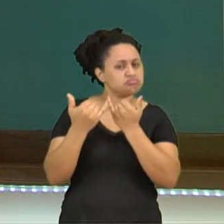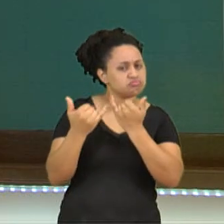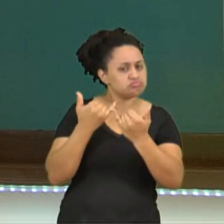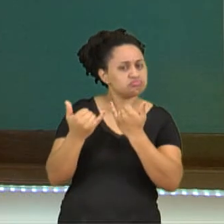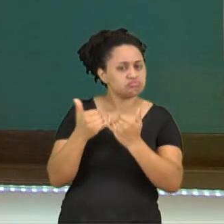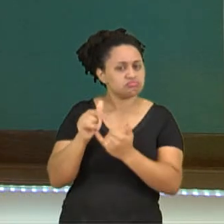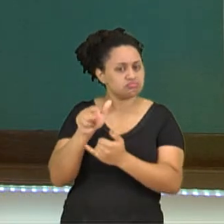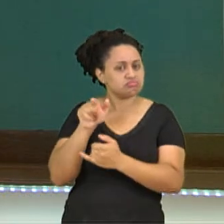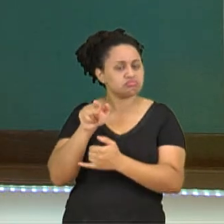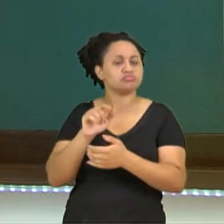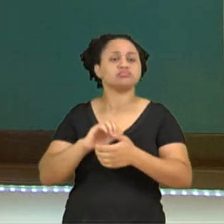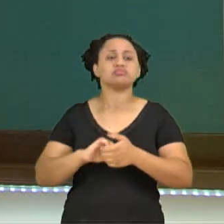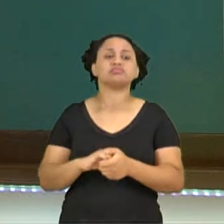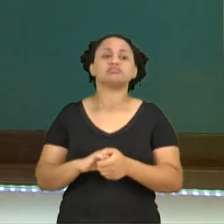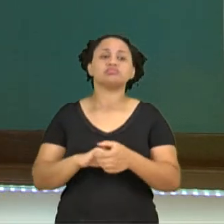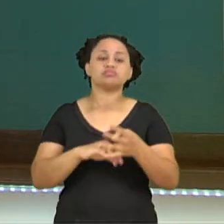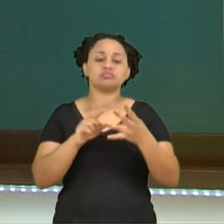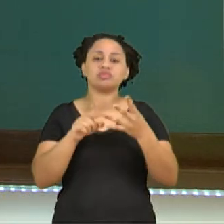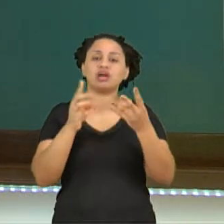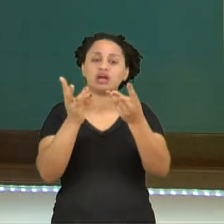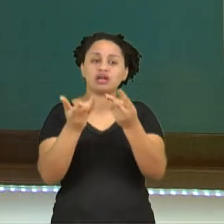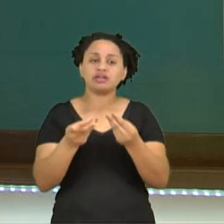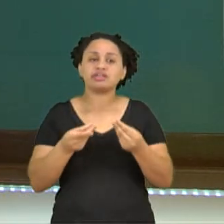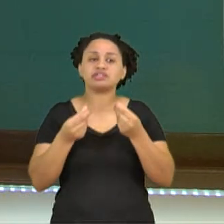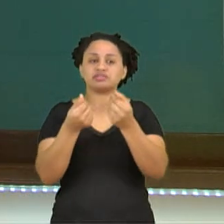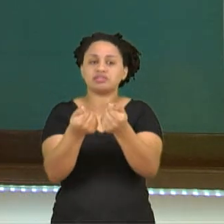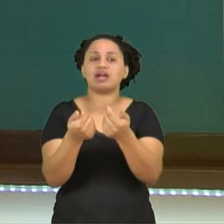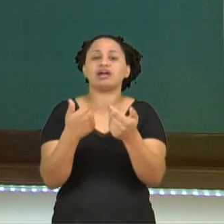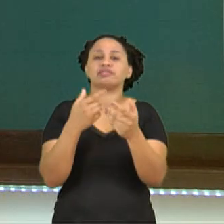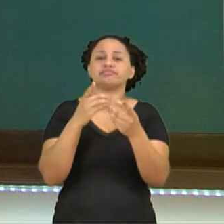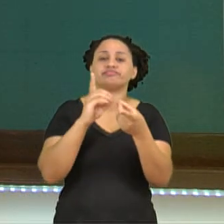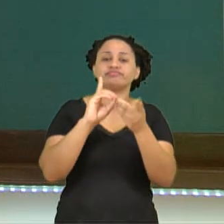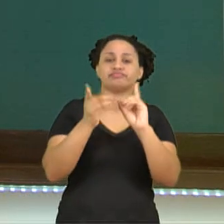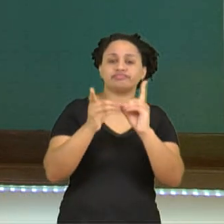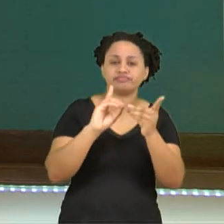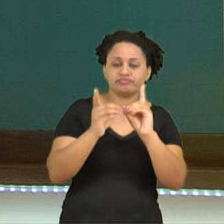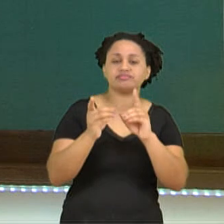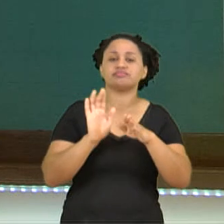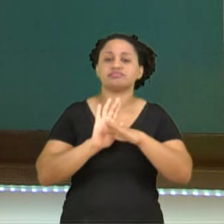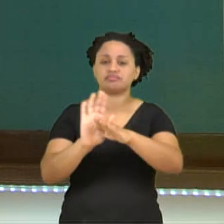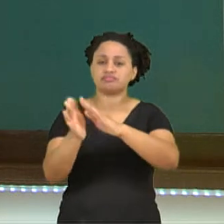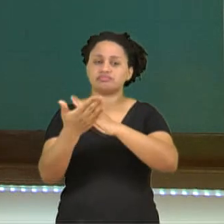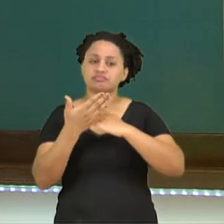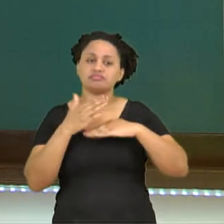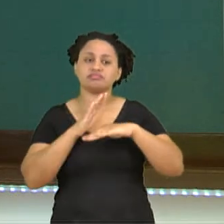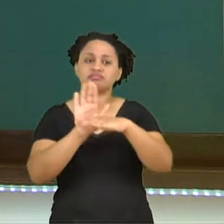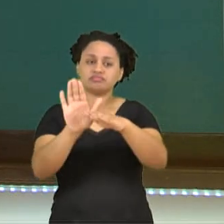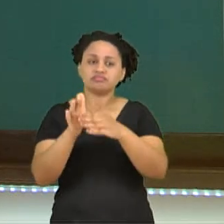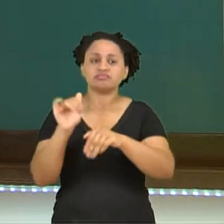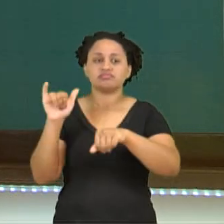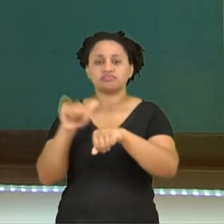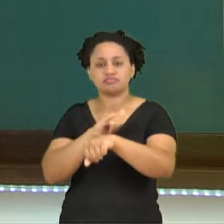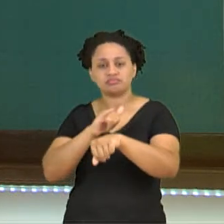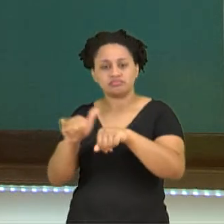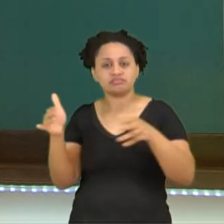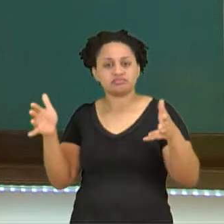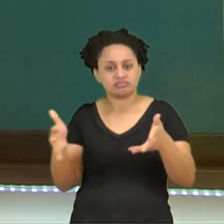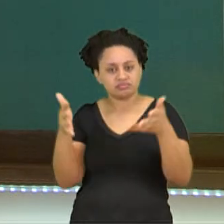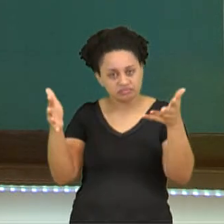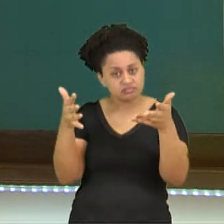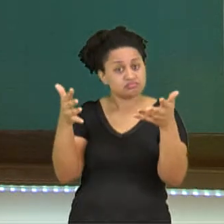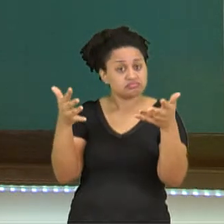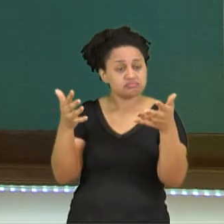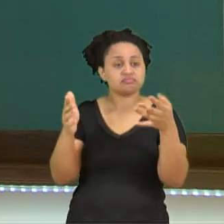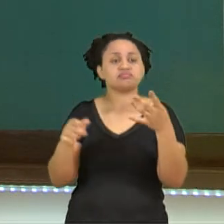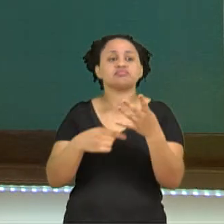diferentes. As qualidades... O dinamismo, cooperação, estratégia e